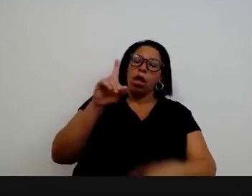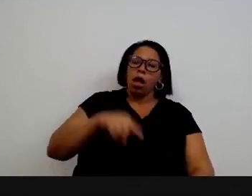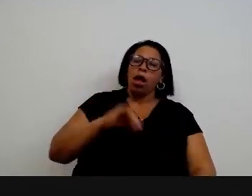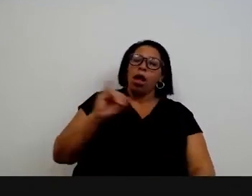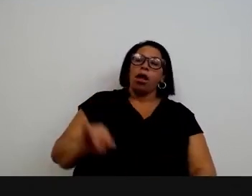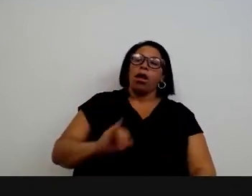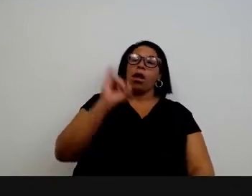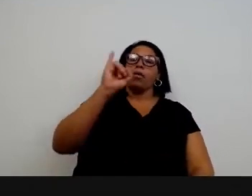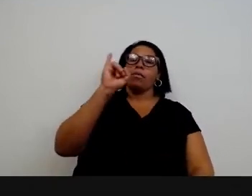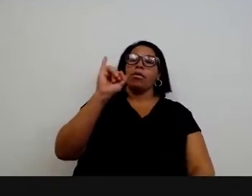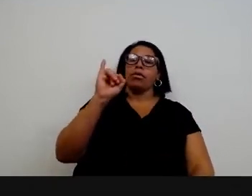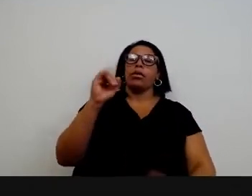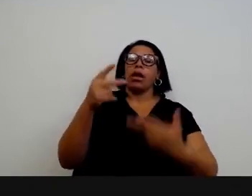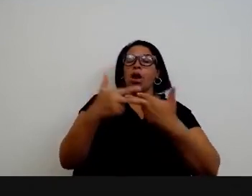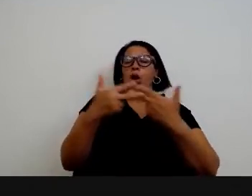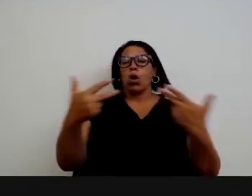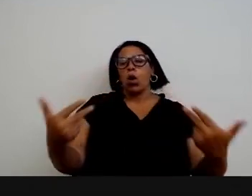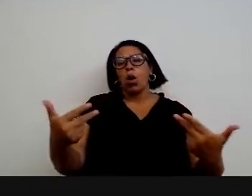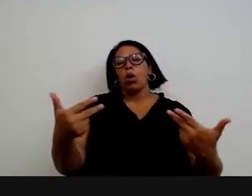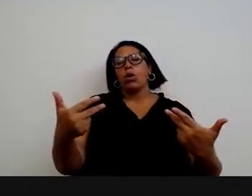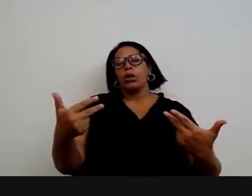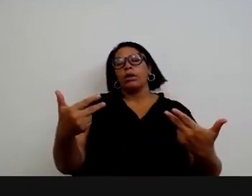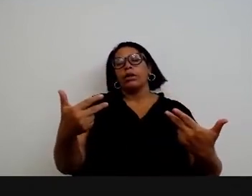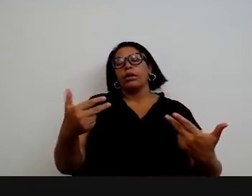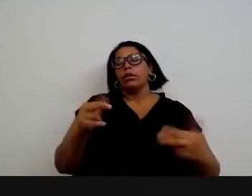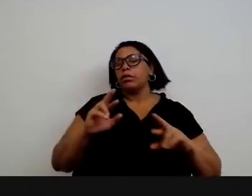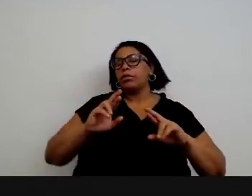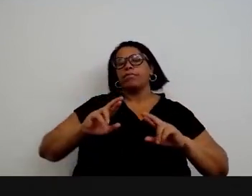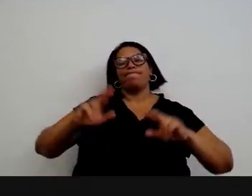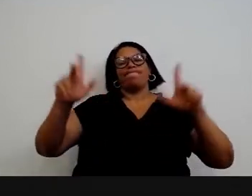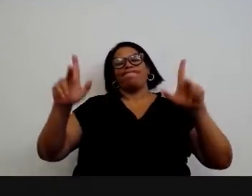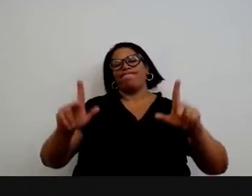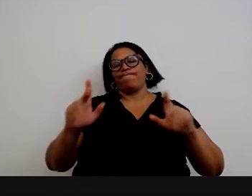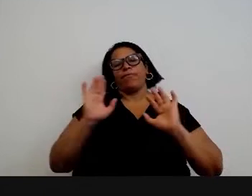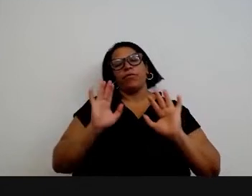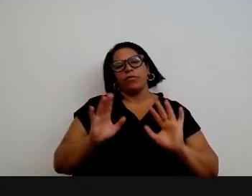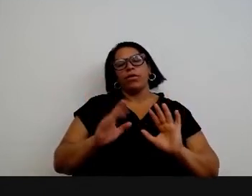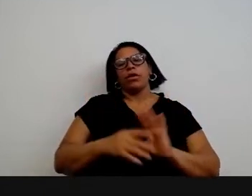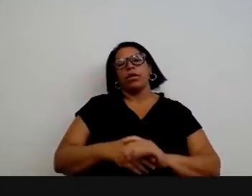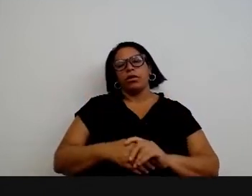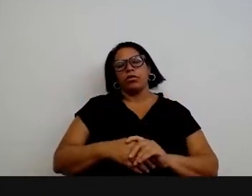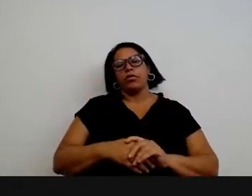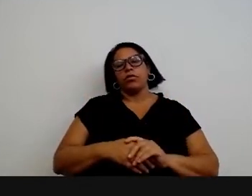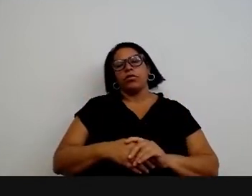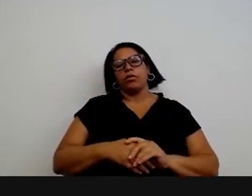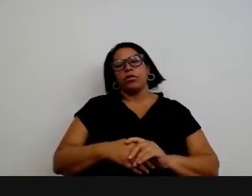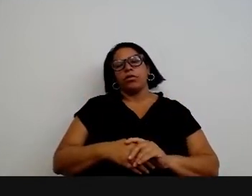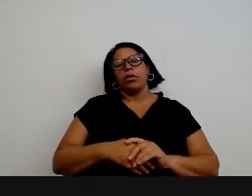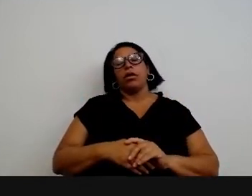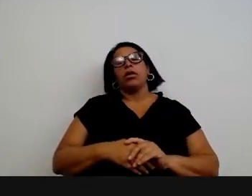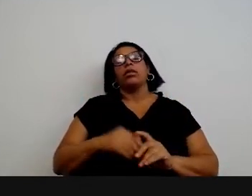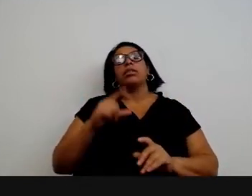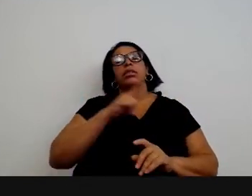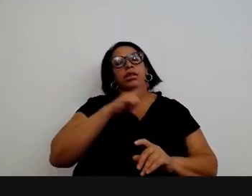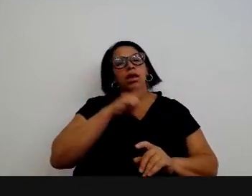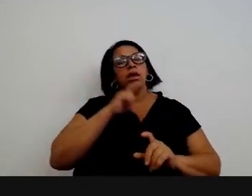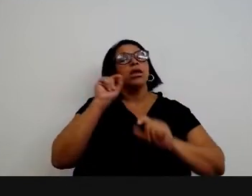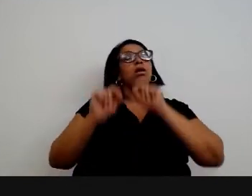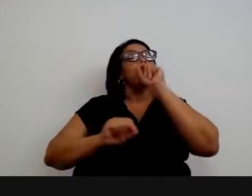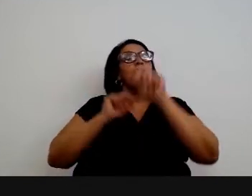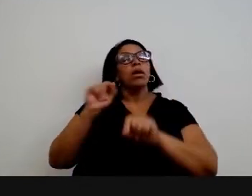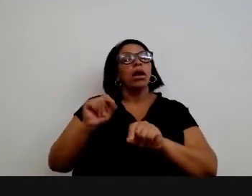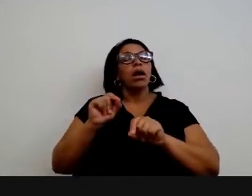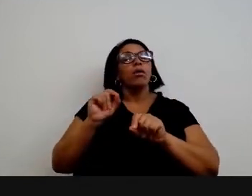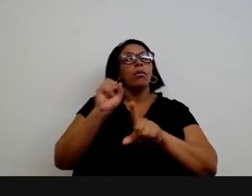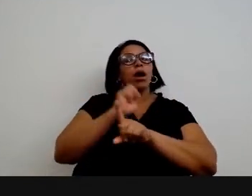importante, mas são coisas, né, são facetas diferentes dessa abordagem, a gente teria, com